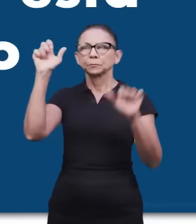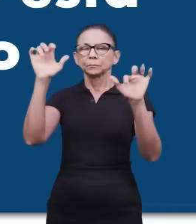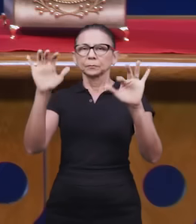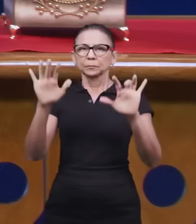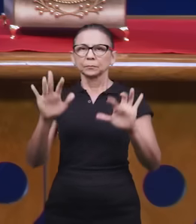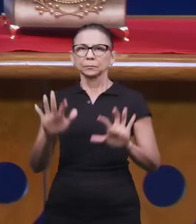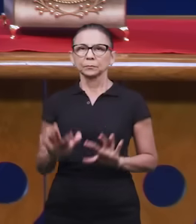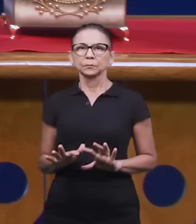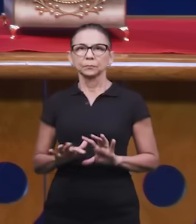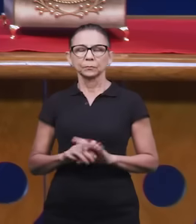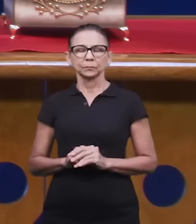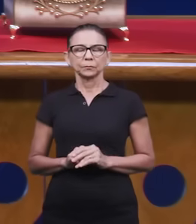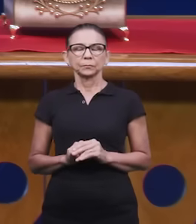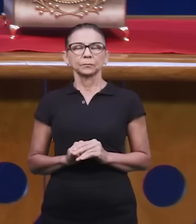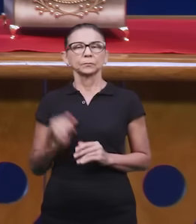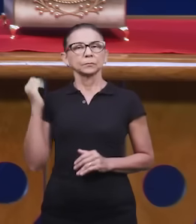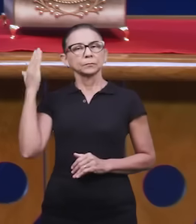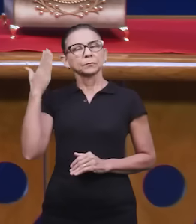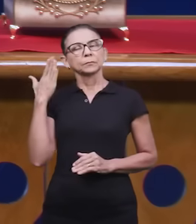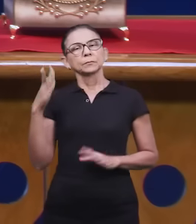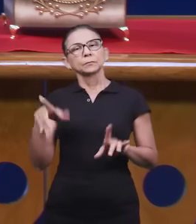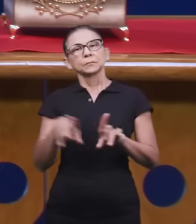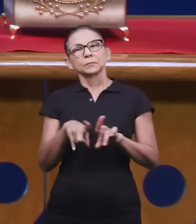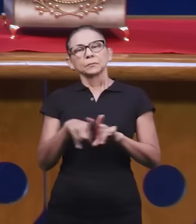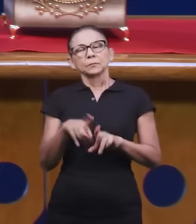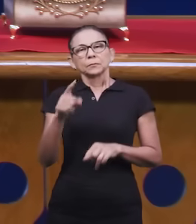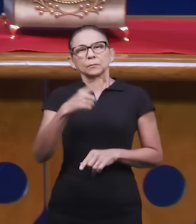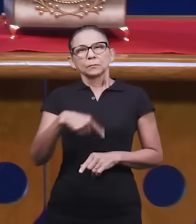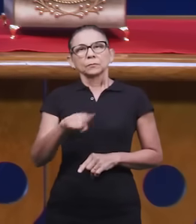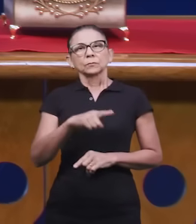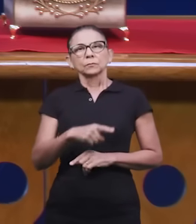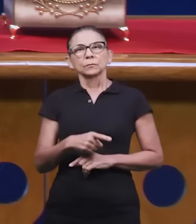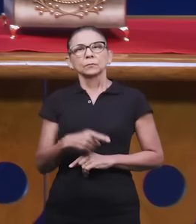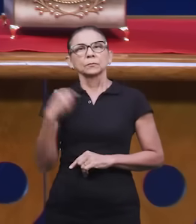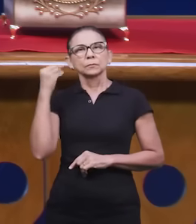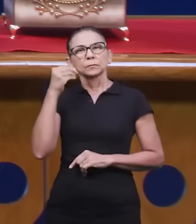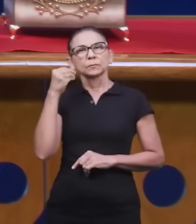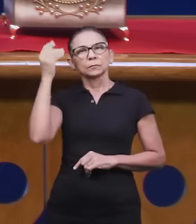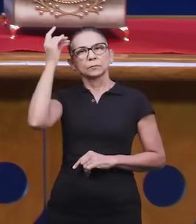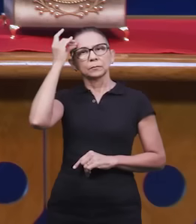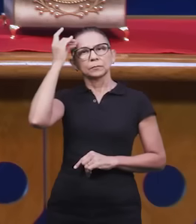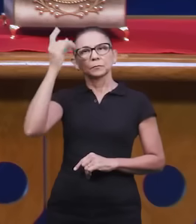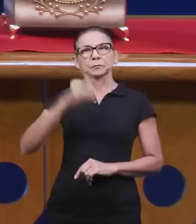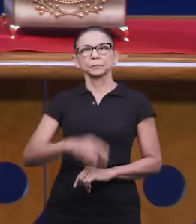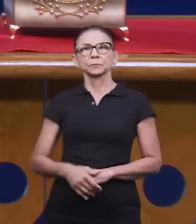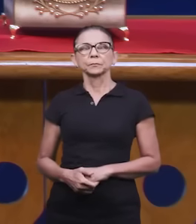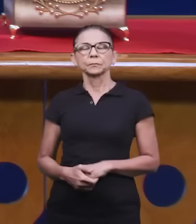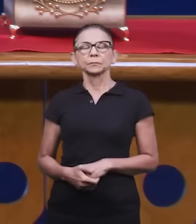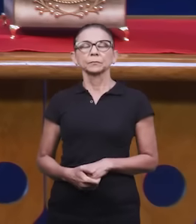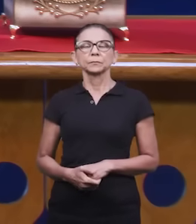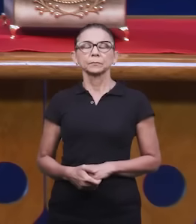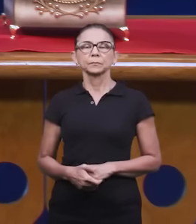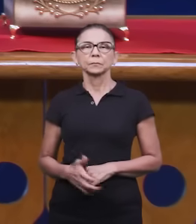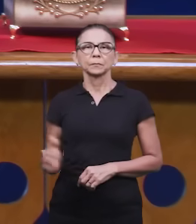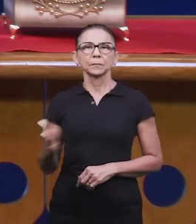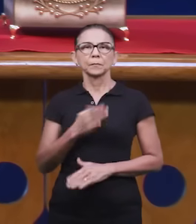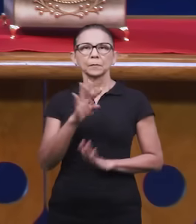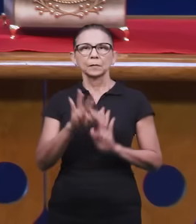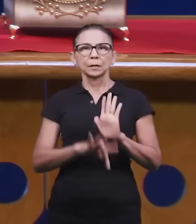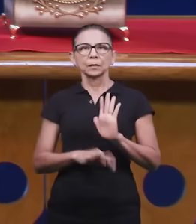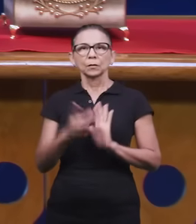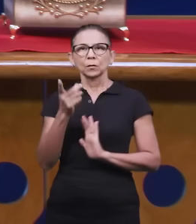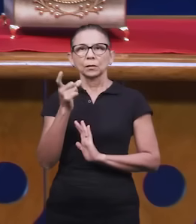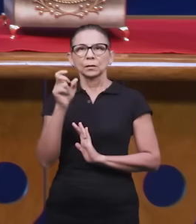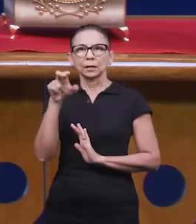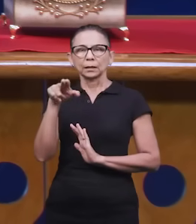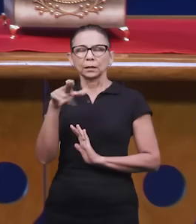abençoe a palavra que será ministrada e também a edificação de todos que vão participar dela. Palavra do profeta